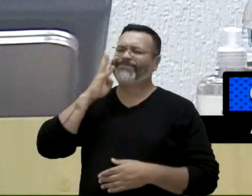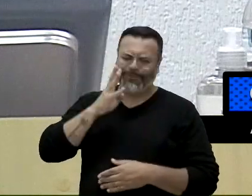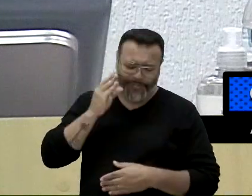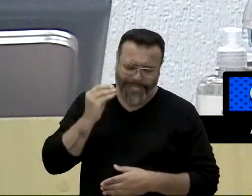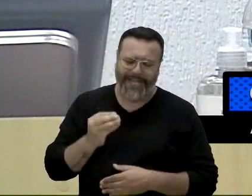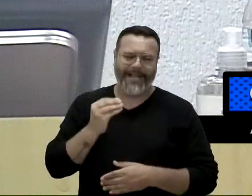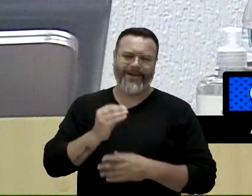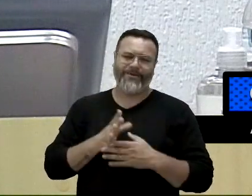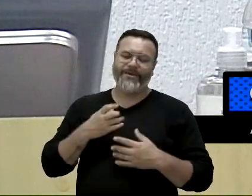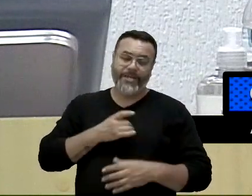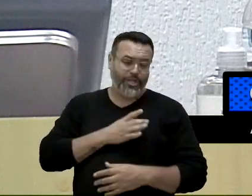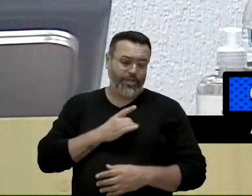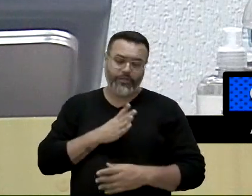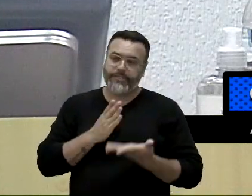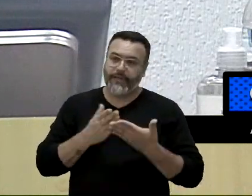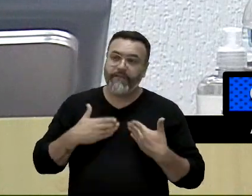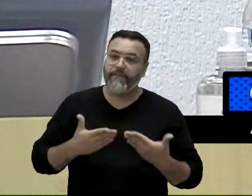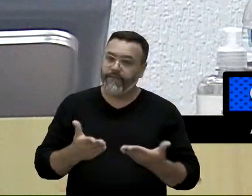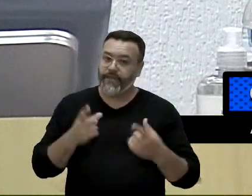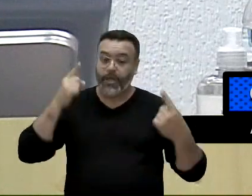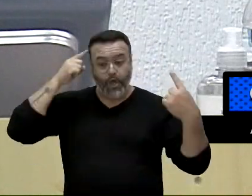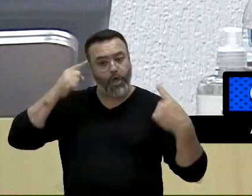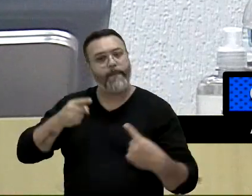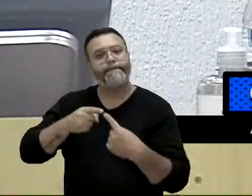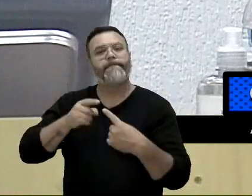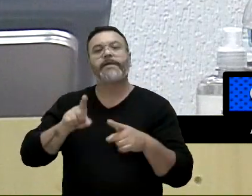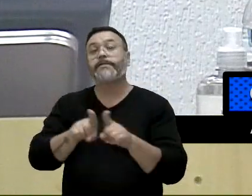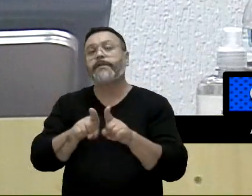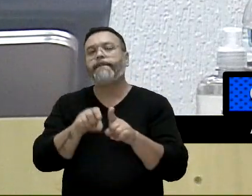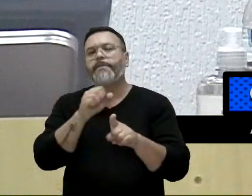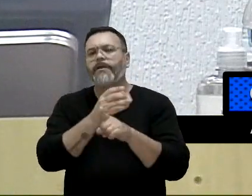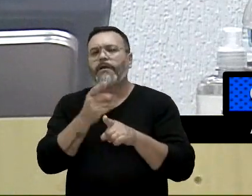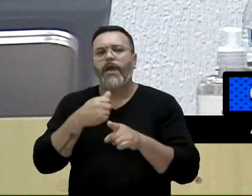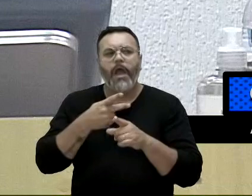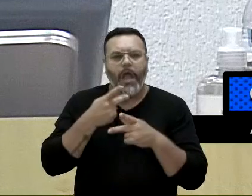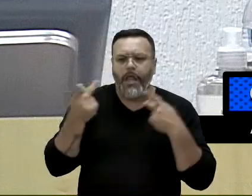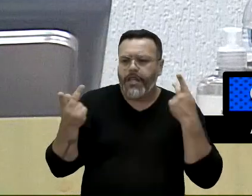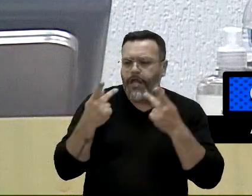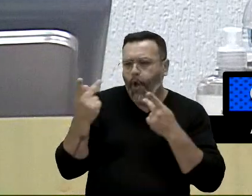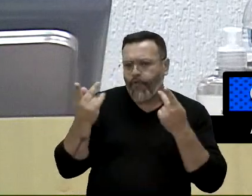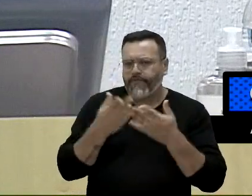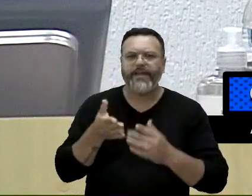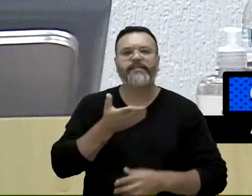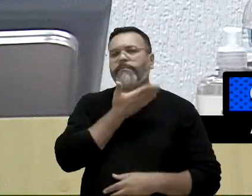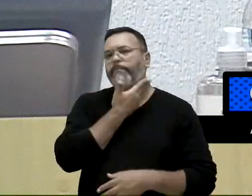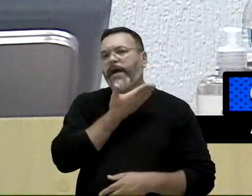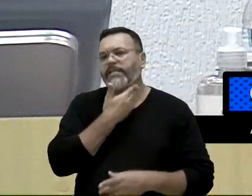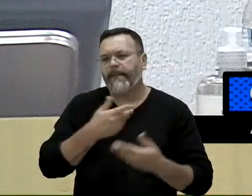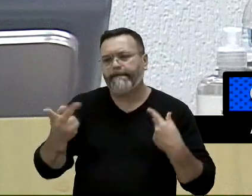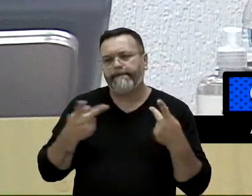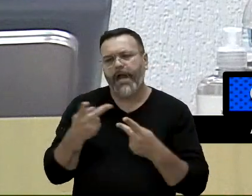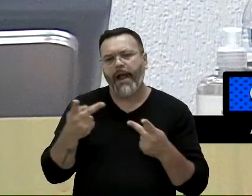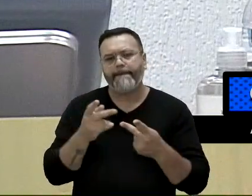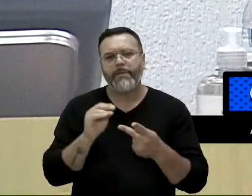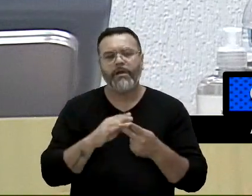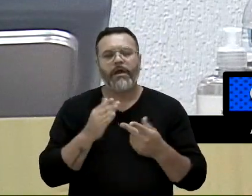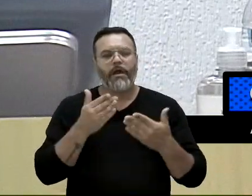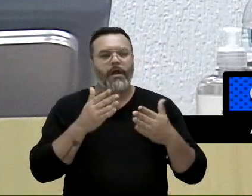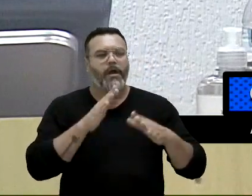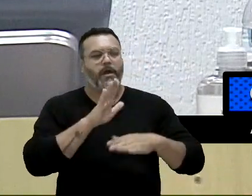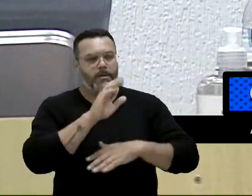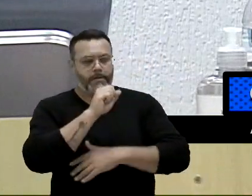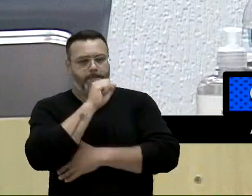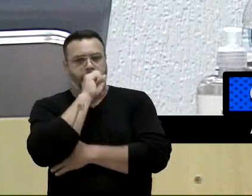desafio com outras mães que estão passando e falar: ah, você também passa por isso? Ai, que legal, né? Você fica legal que a outra tá se ferrando também, porque não